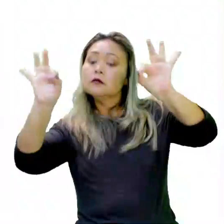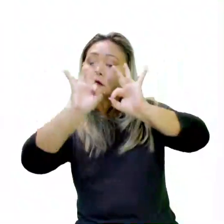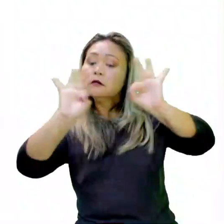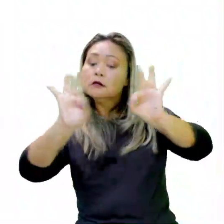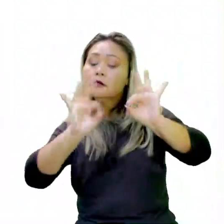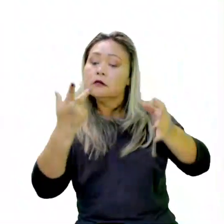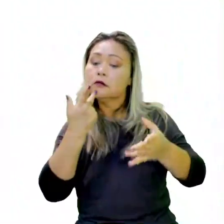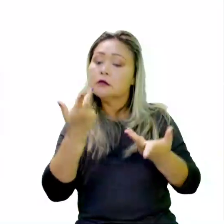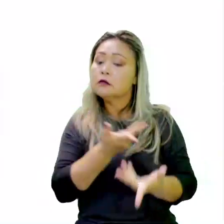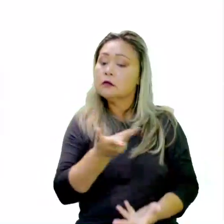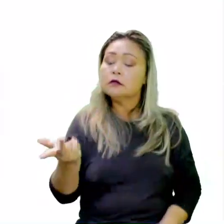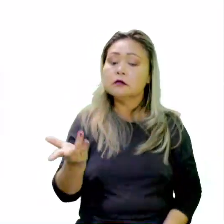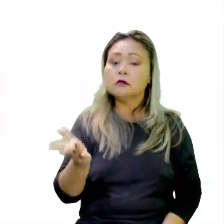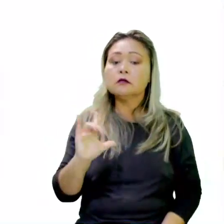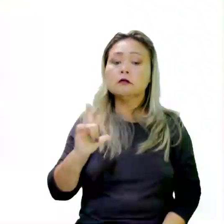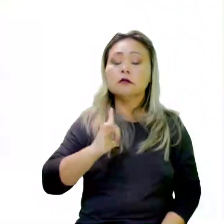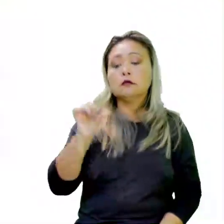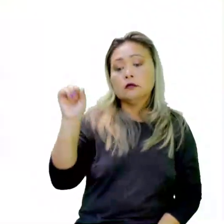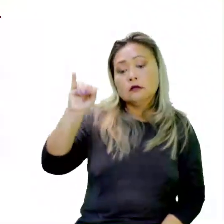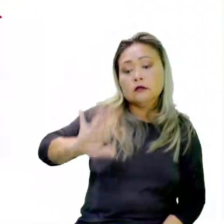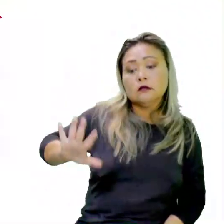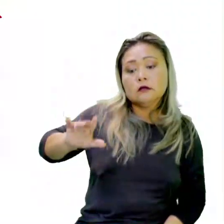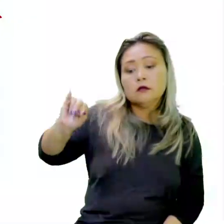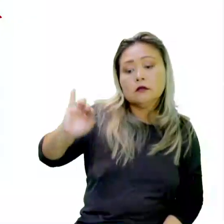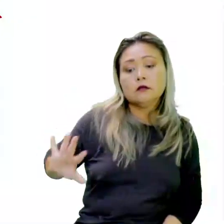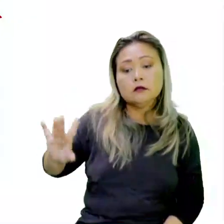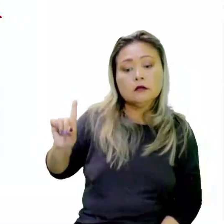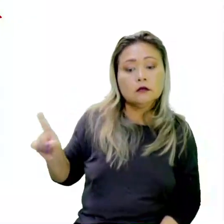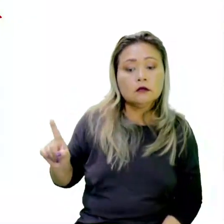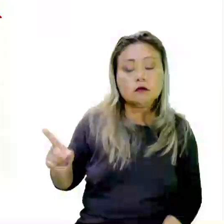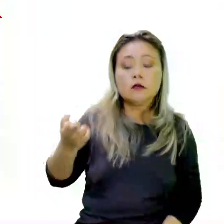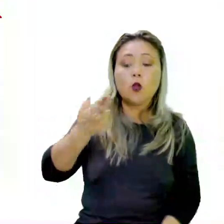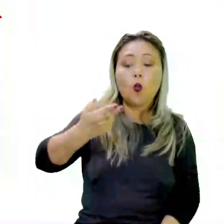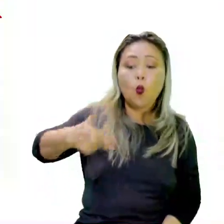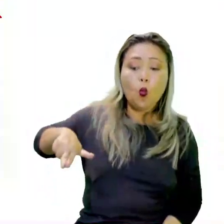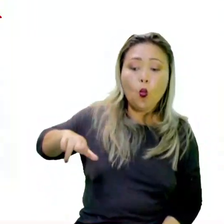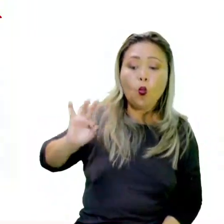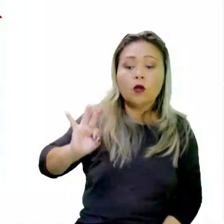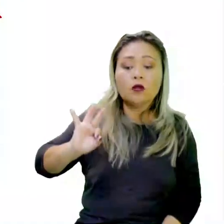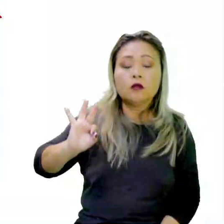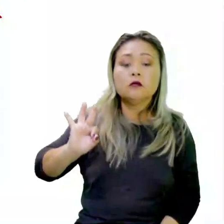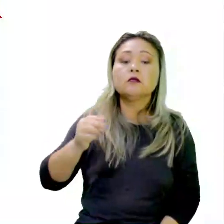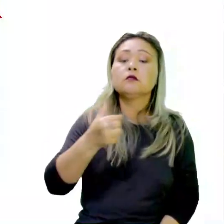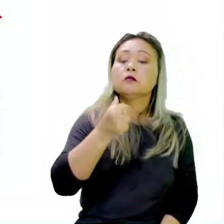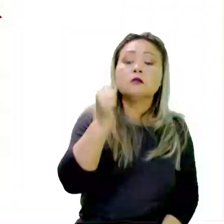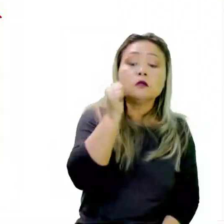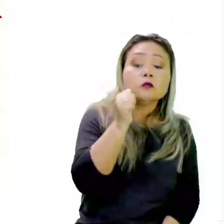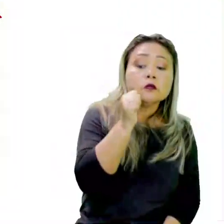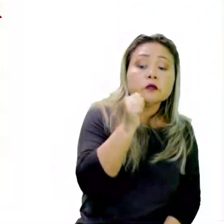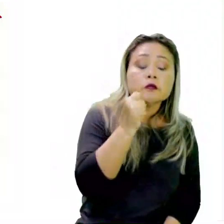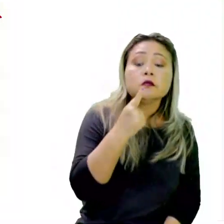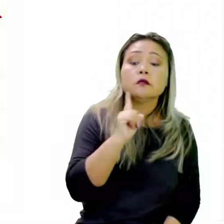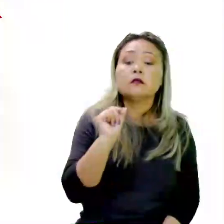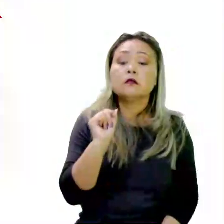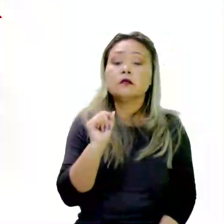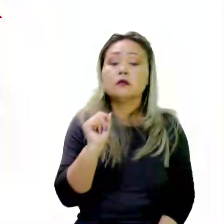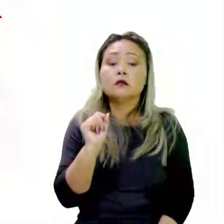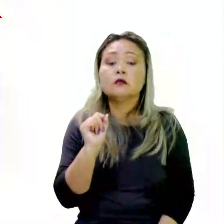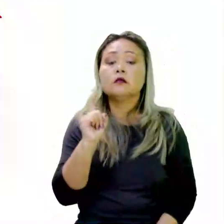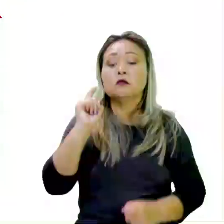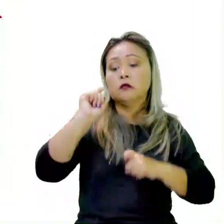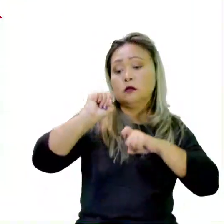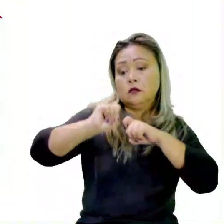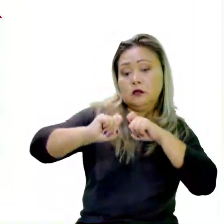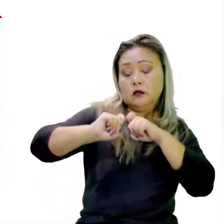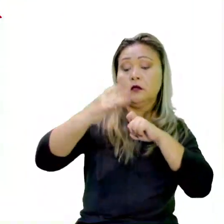nós já comentamos aqui. Então, tem duas imagens aqui representando o nu feminino. Então, ele representava a